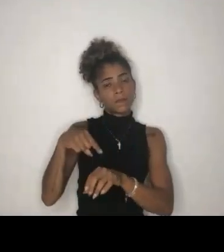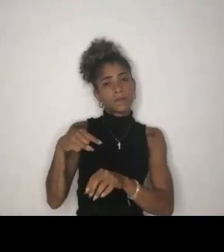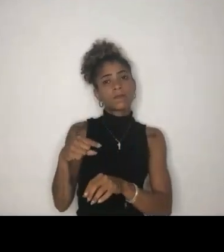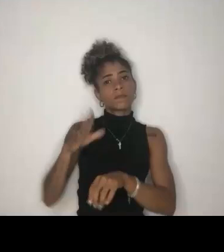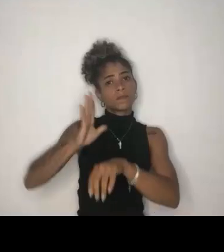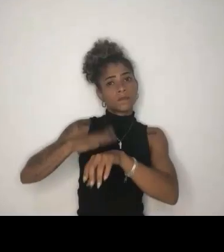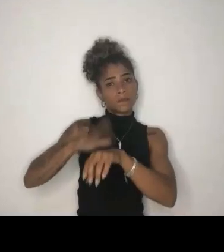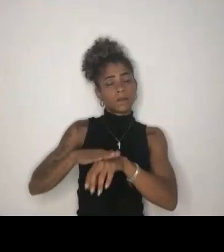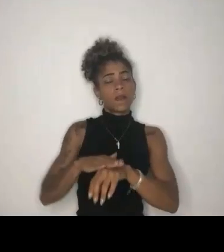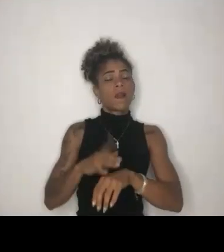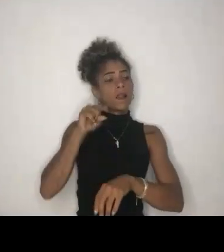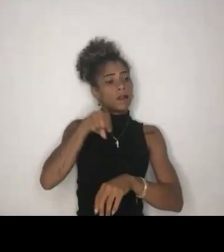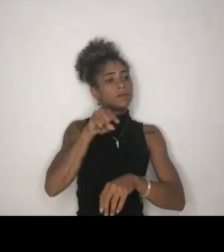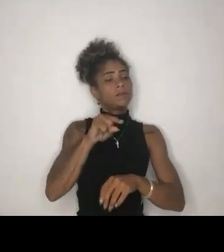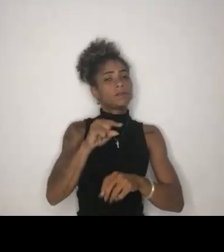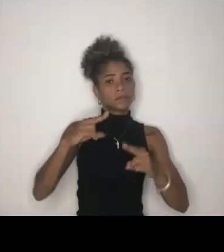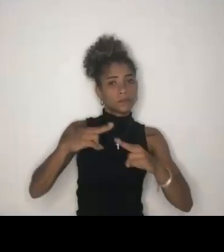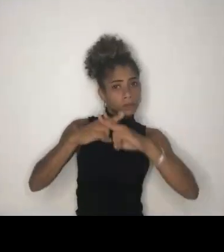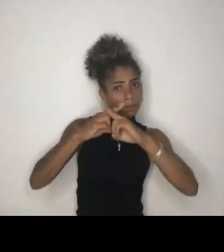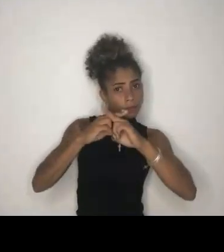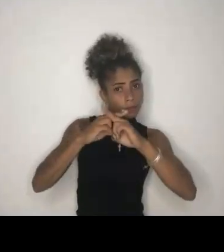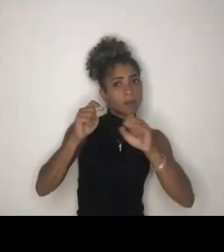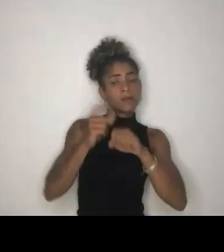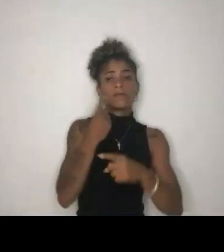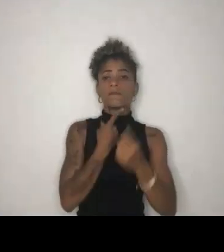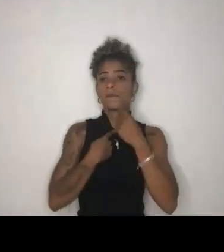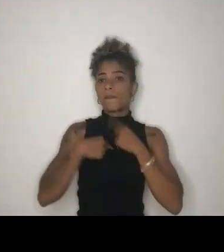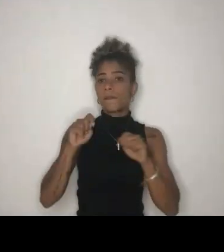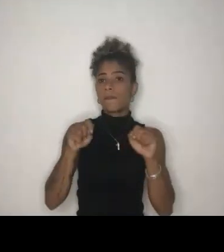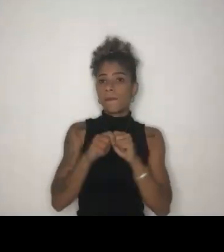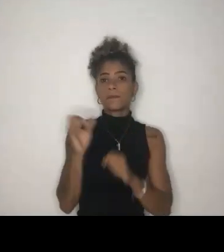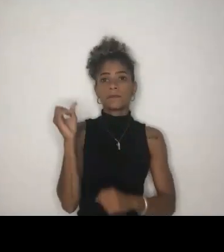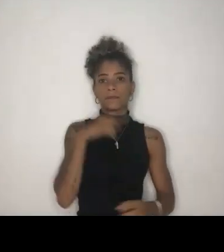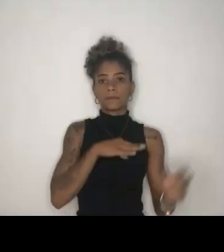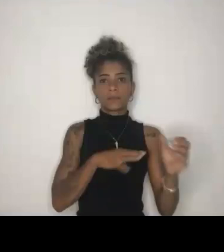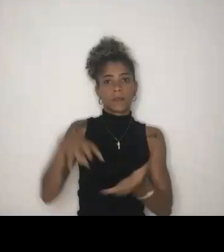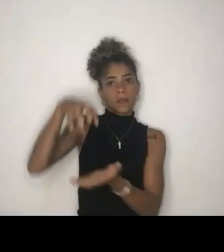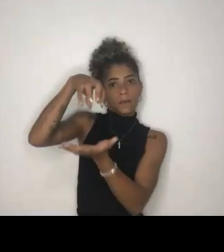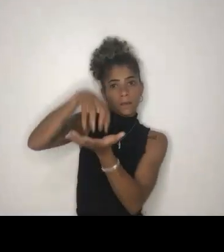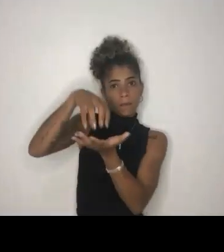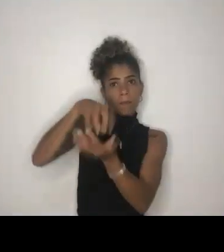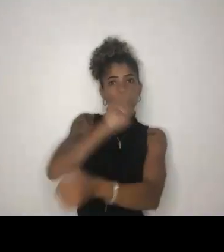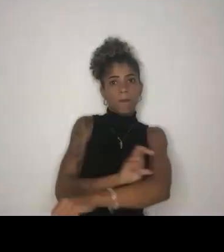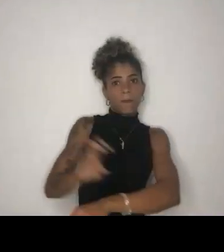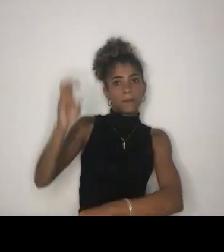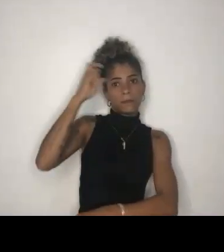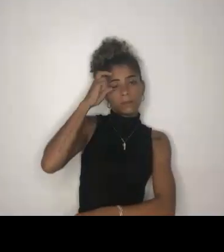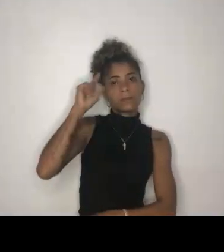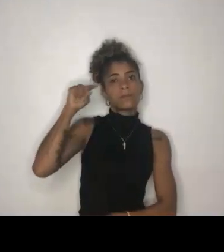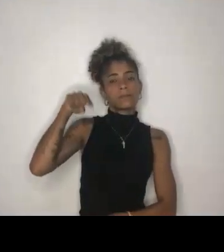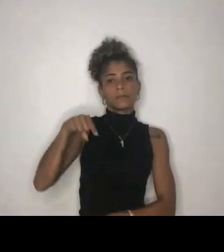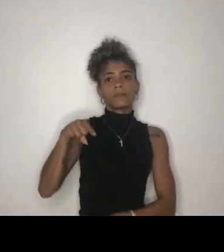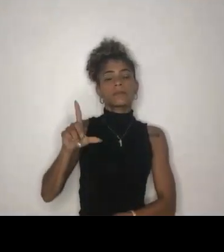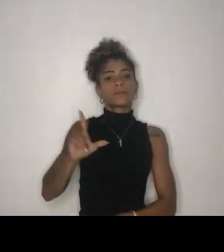mas eu tenho muita vontade de fazer novas leituras dela e ela era muito impactante Porque os ossos eram